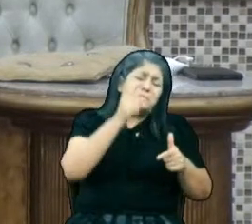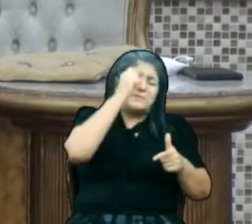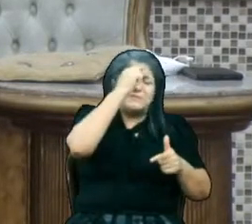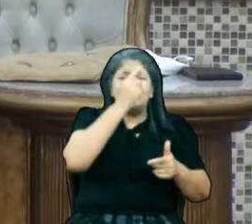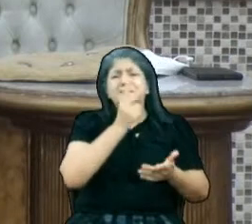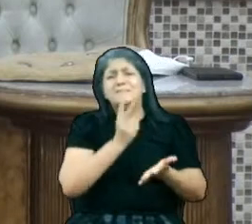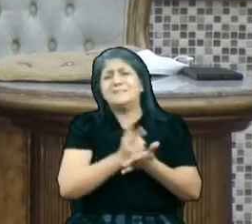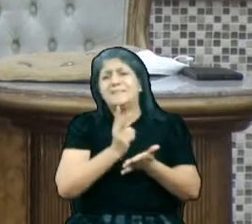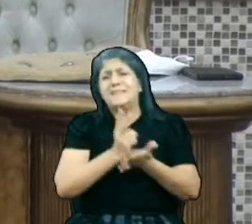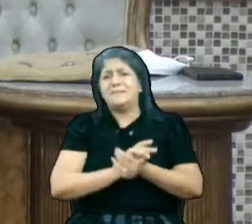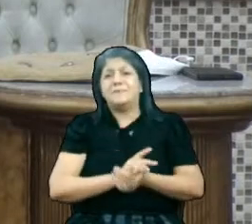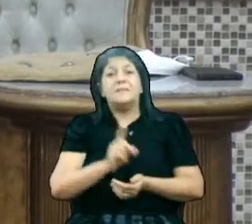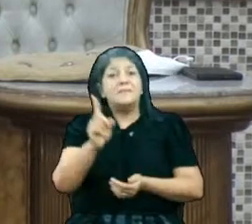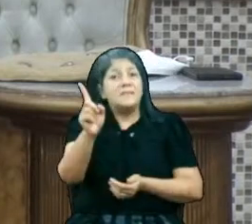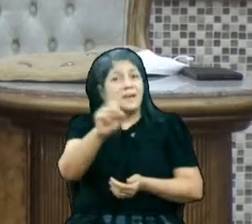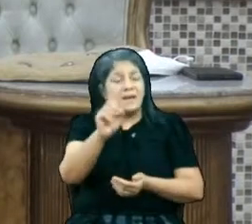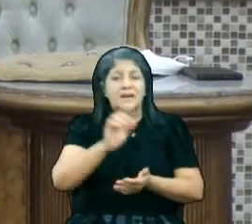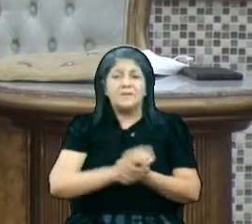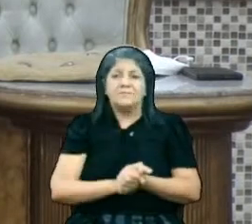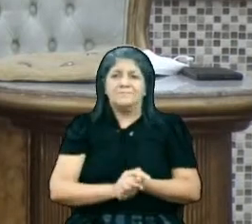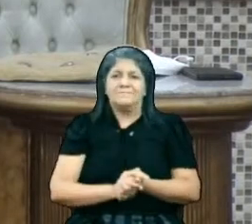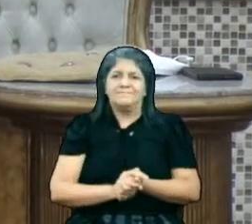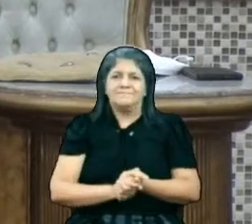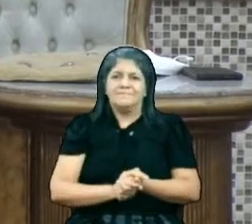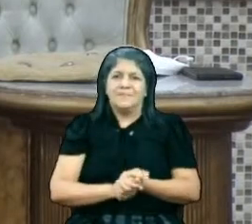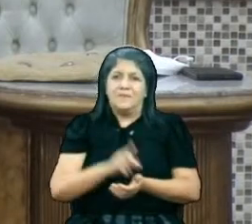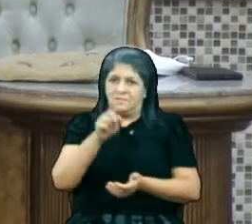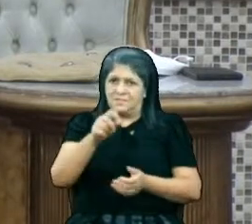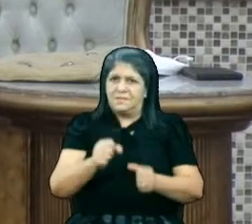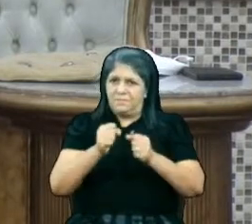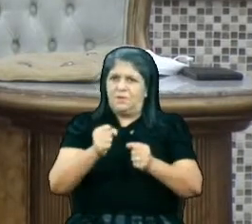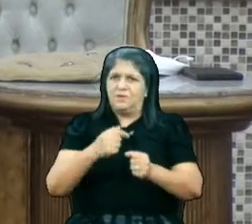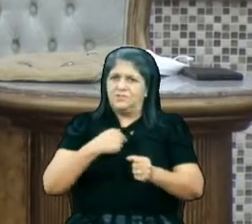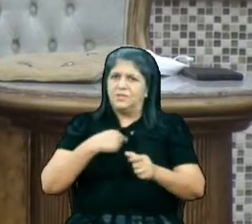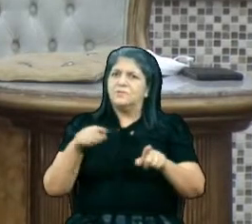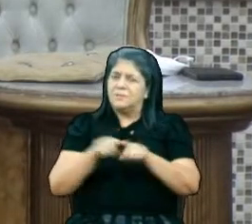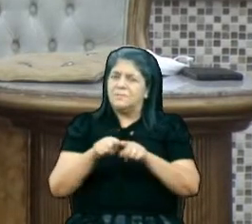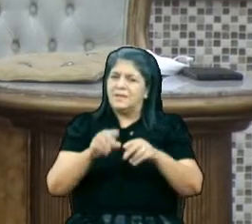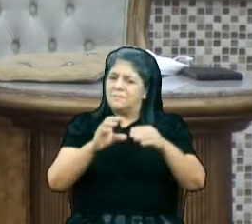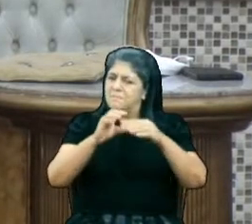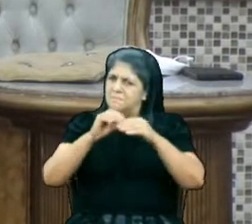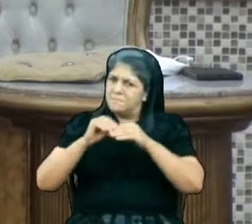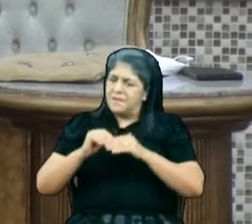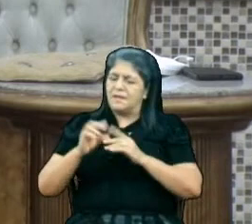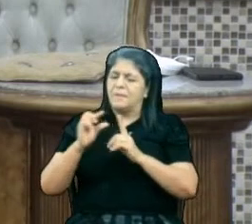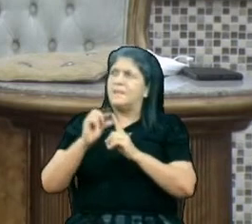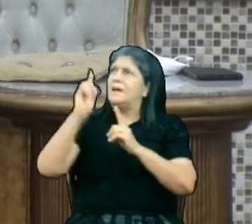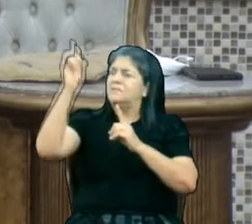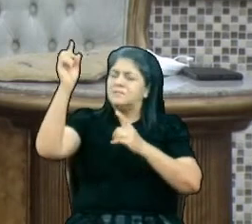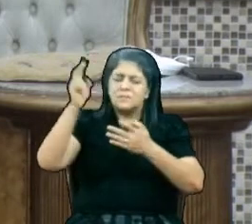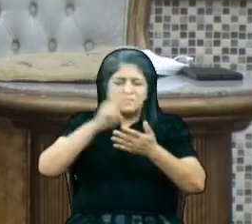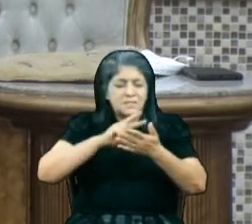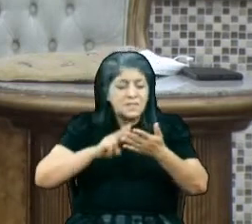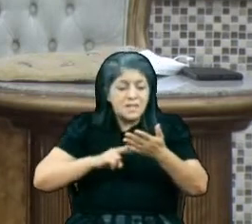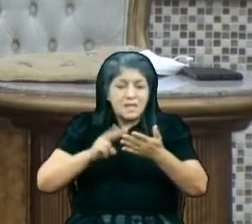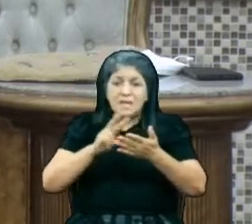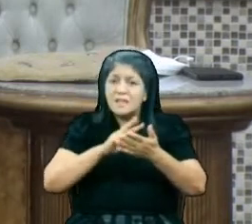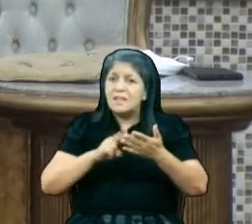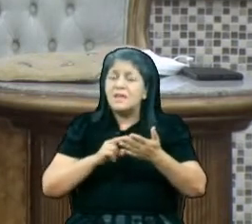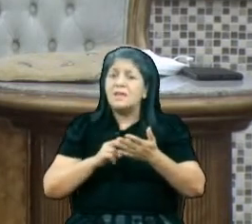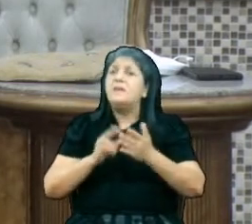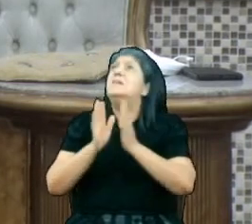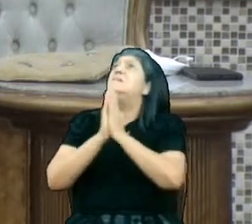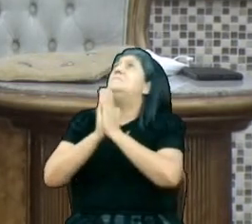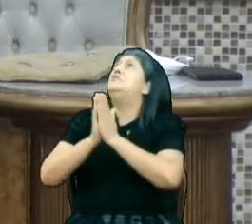e nós não conseguimos vida sozinhos é a palavra olha o que o salmista Disse à minha alma está pegada até o pó